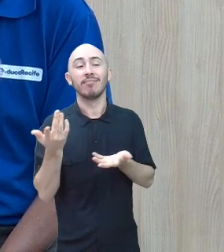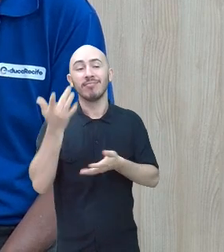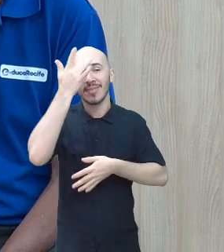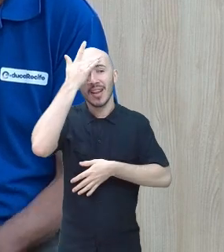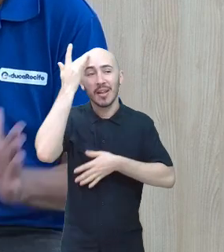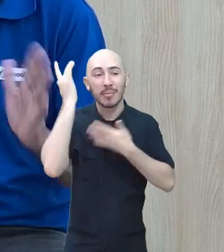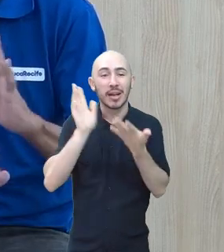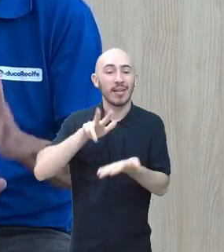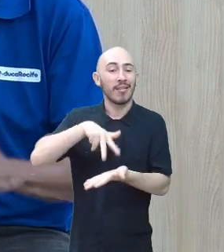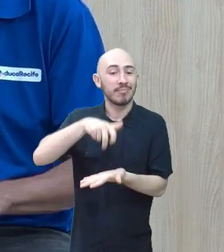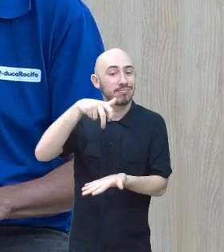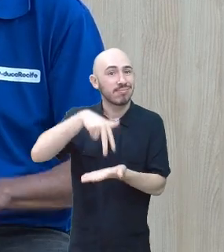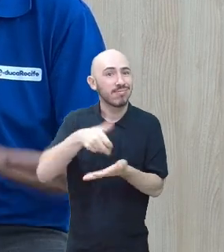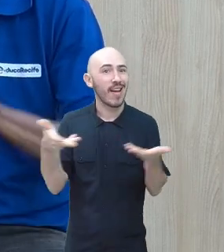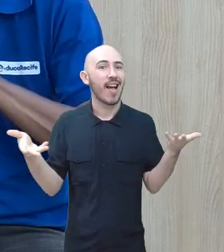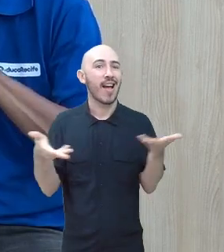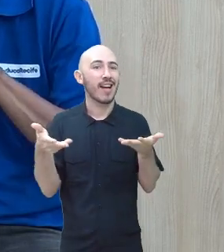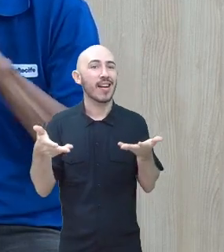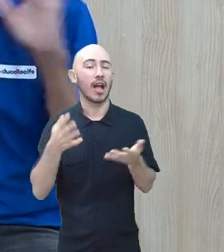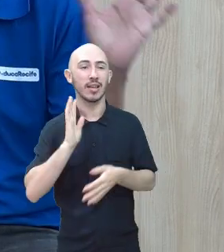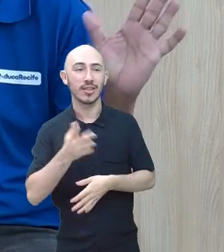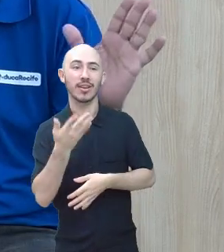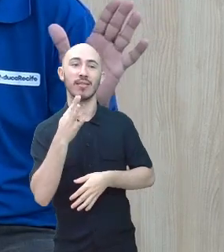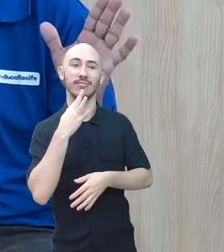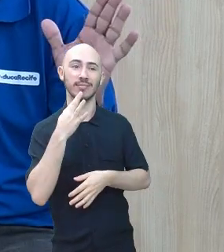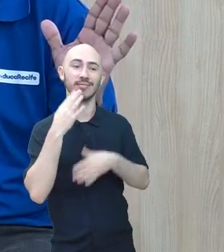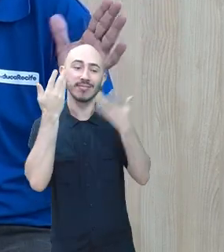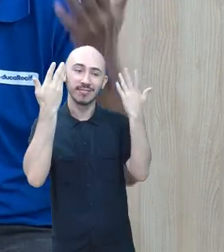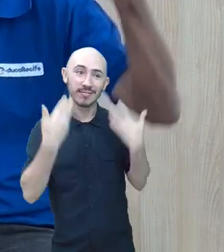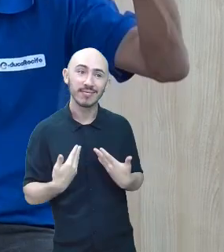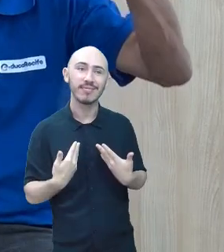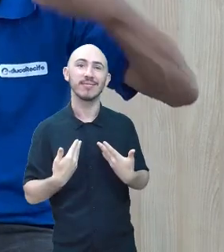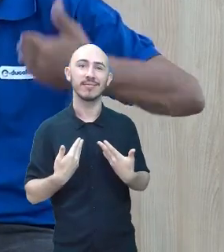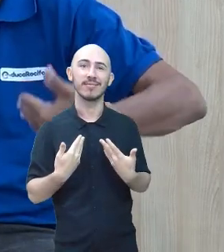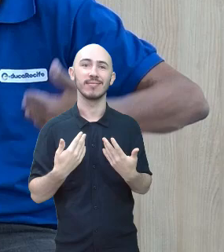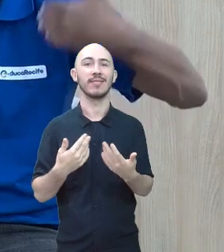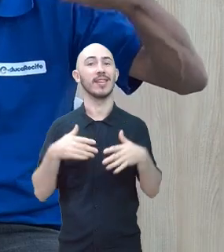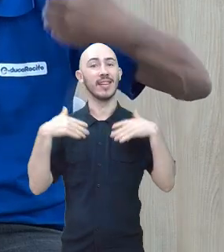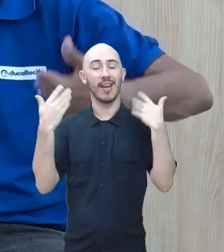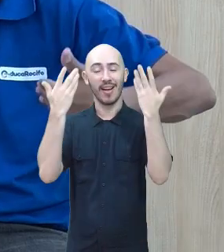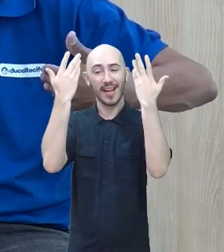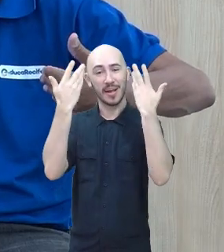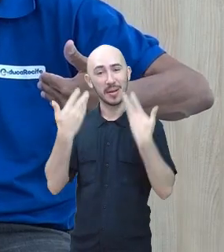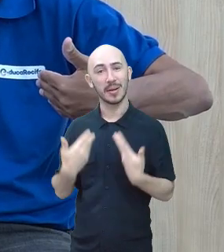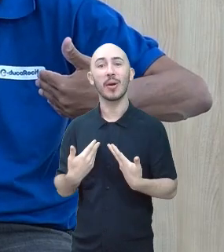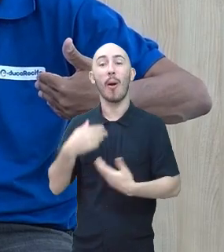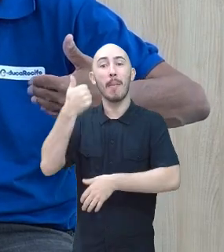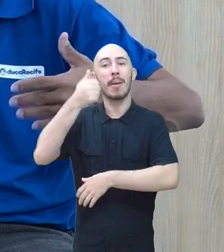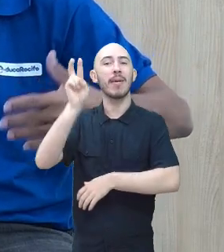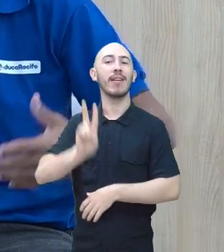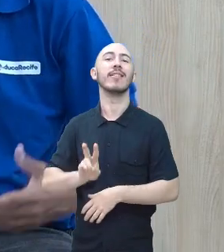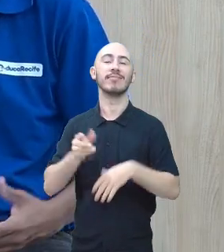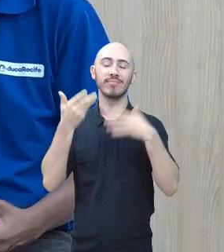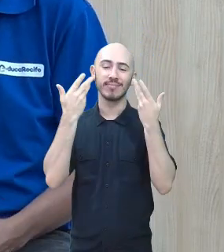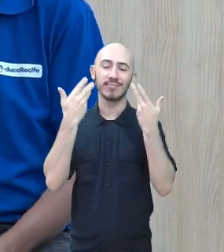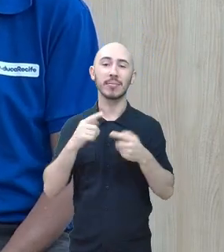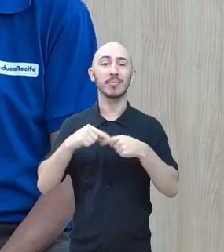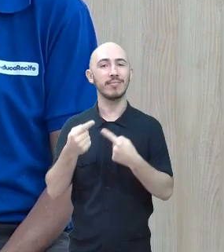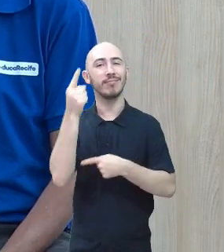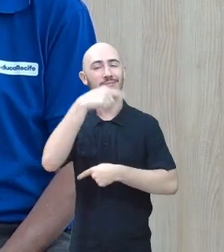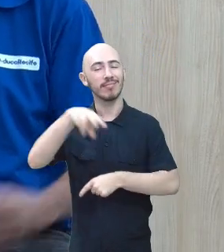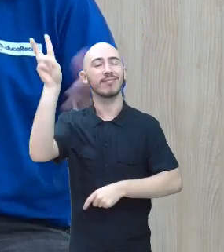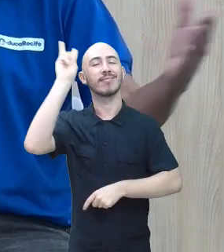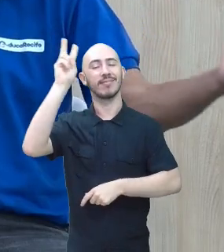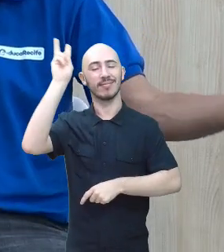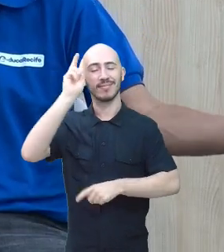agora. Tem alguns que já me conhecem, outros ainda não. Estão me vendo aqui, ó, a figuraça aqui pela primeira vez. Mas vai ficar na tua mente, vai ou